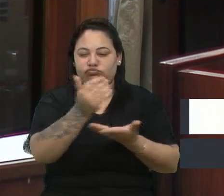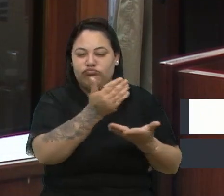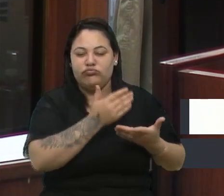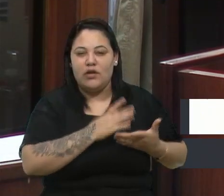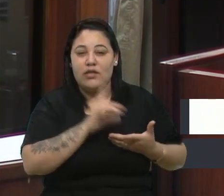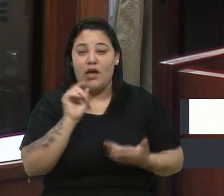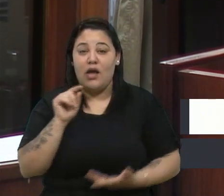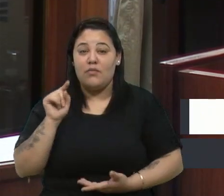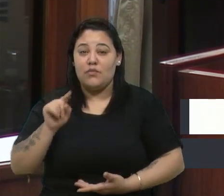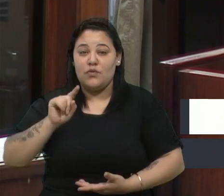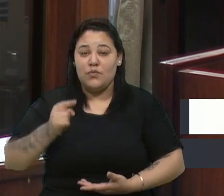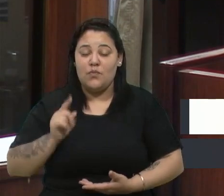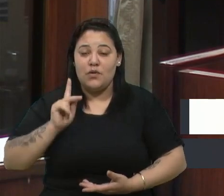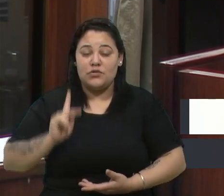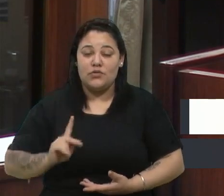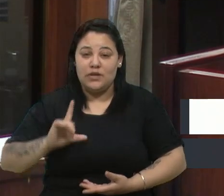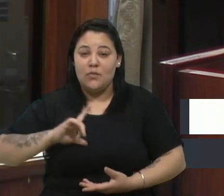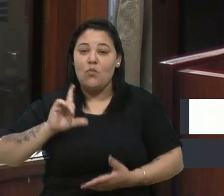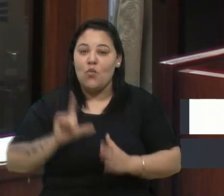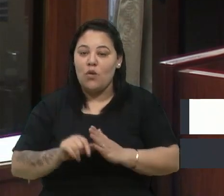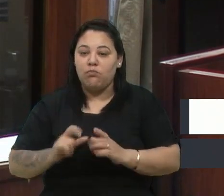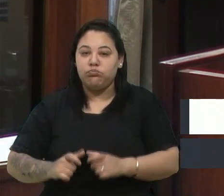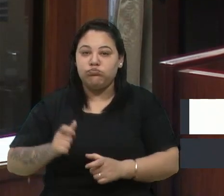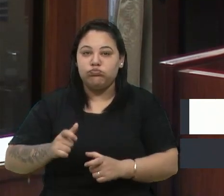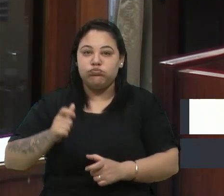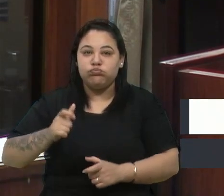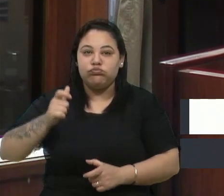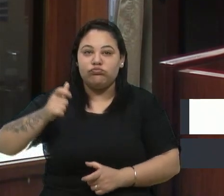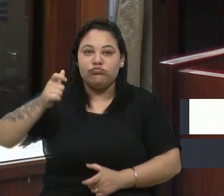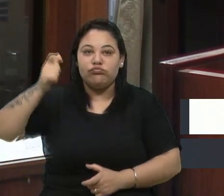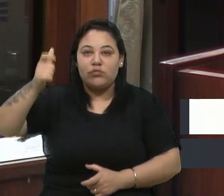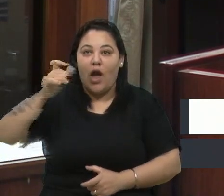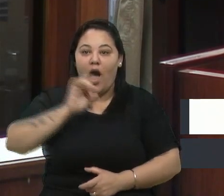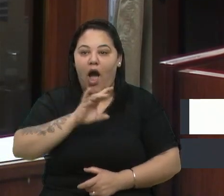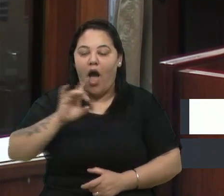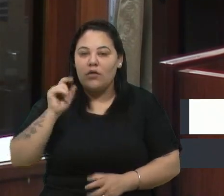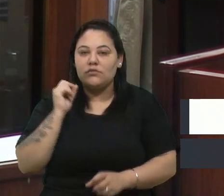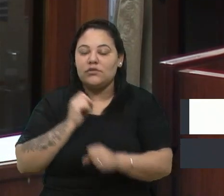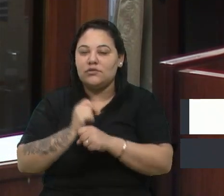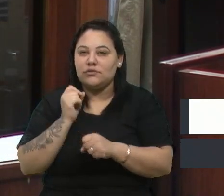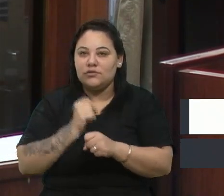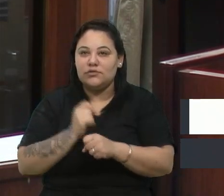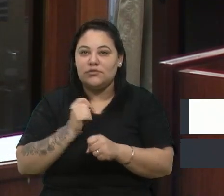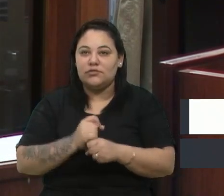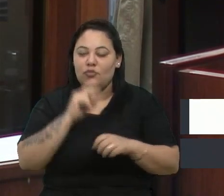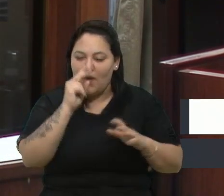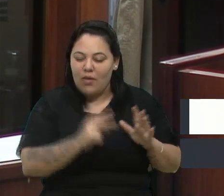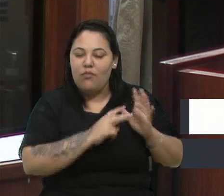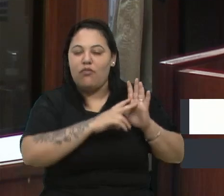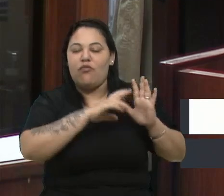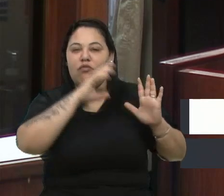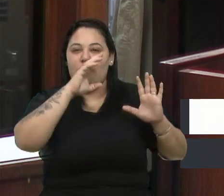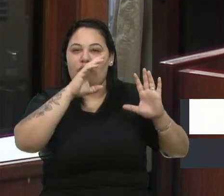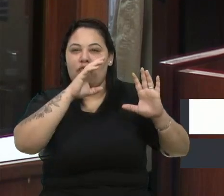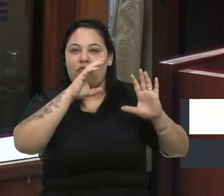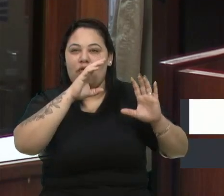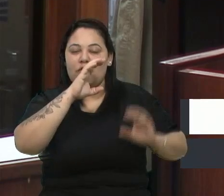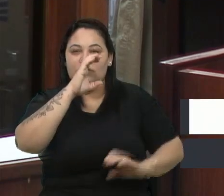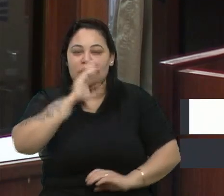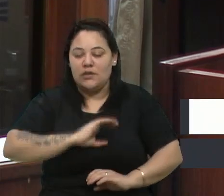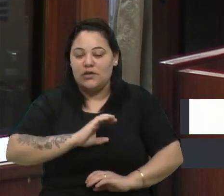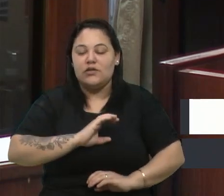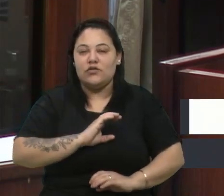da participação popular, a cada ano a cidade desperta para a cidadania de milhares de pessoas que